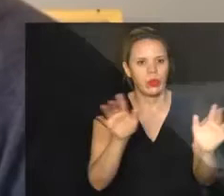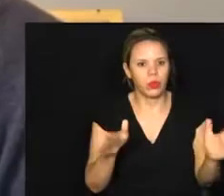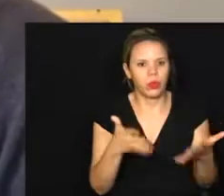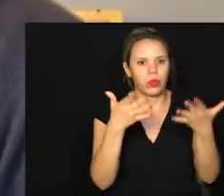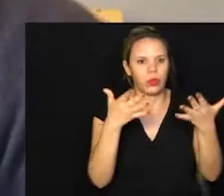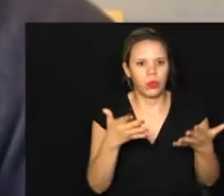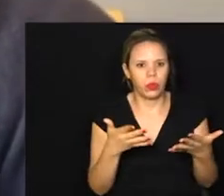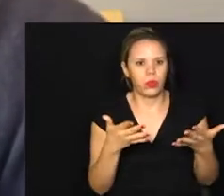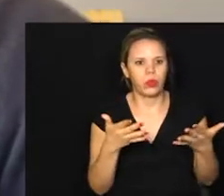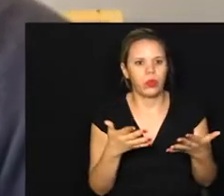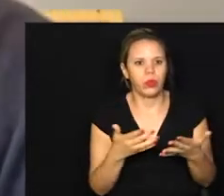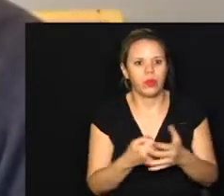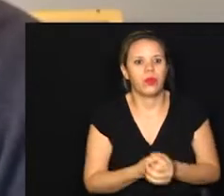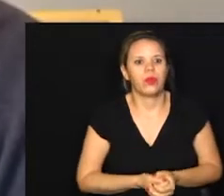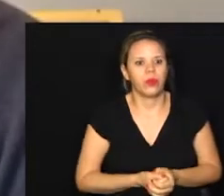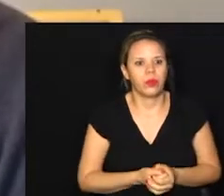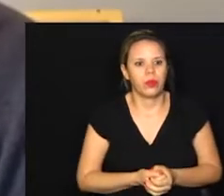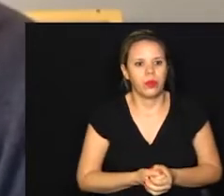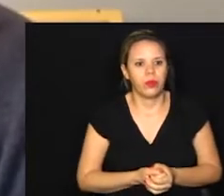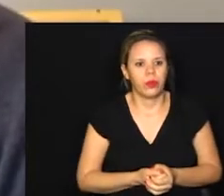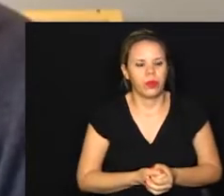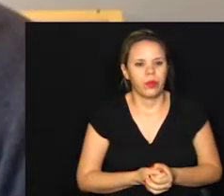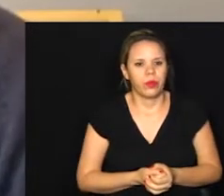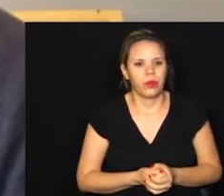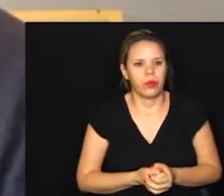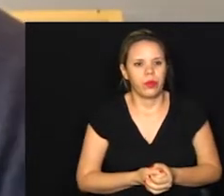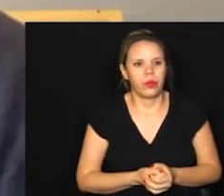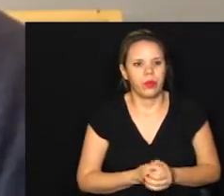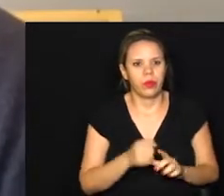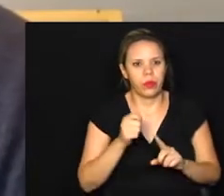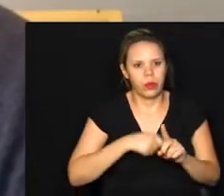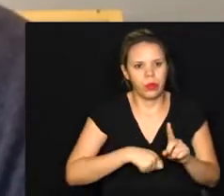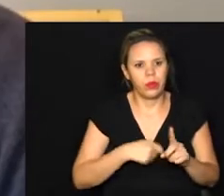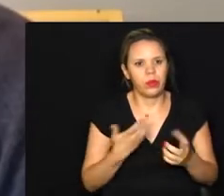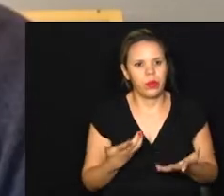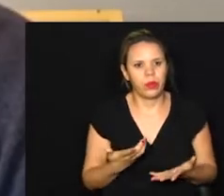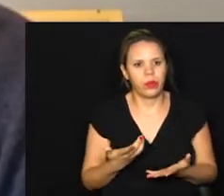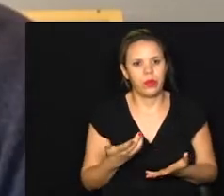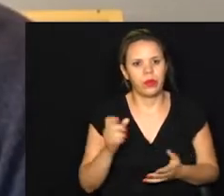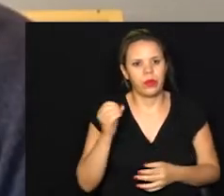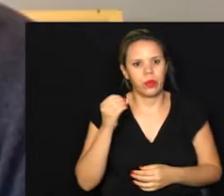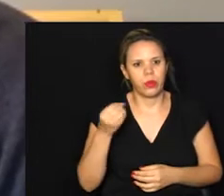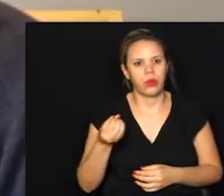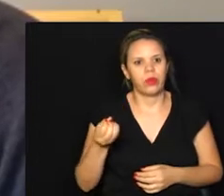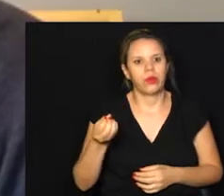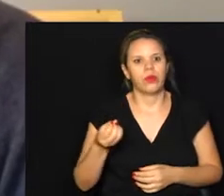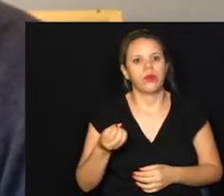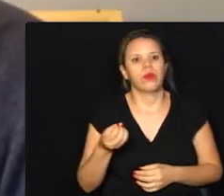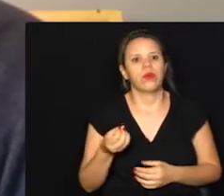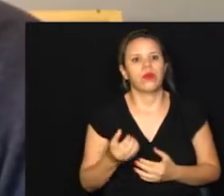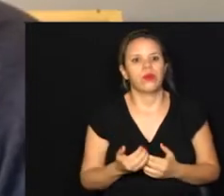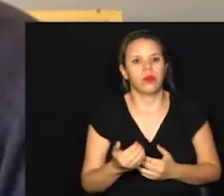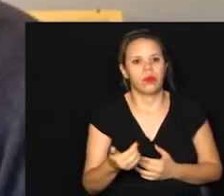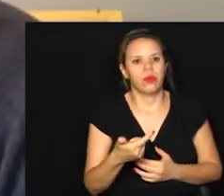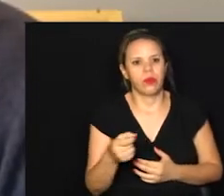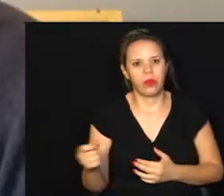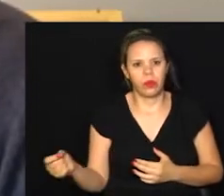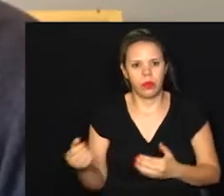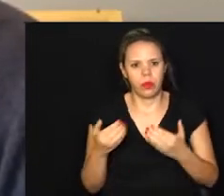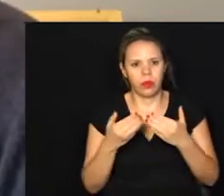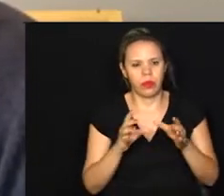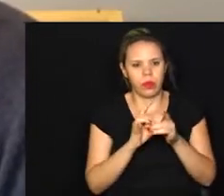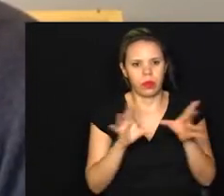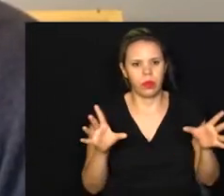Con objetivo de promover actividade física, lanza en este outubro de 2020 a versão virtual